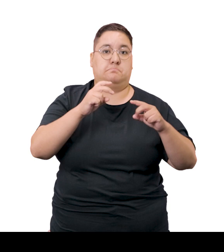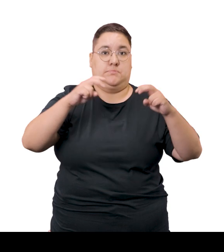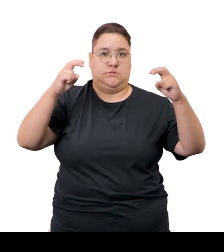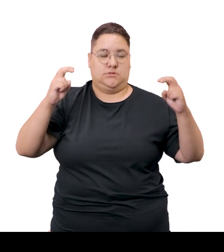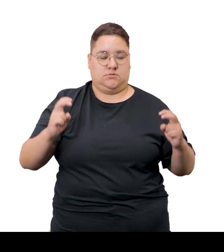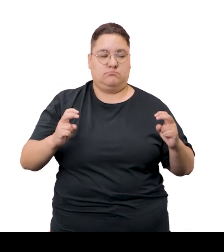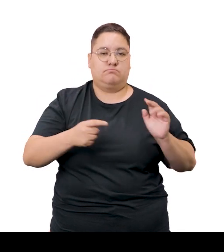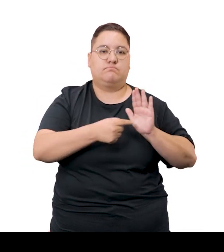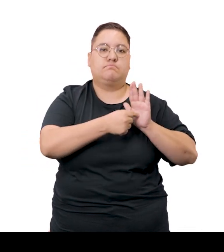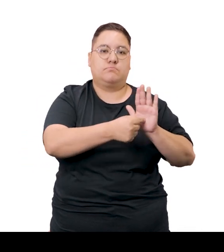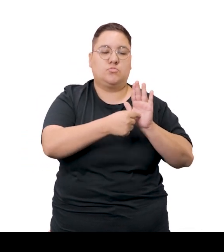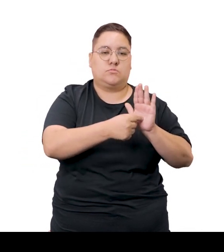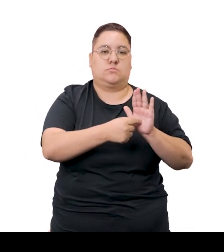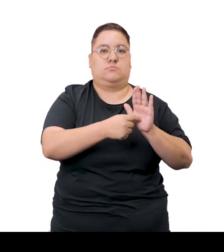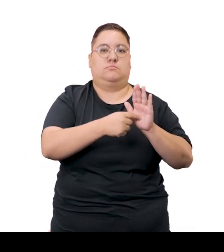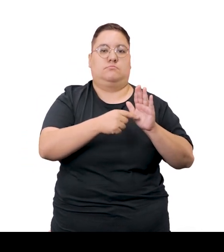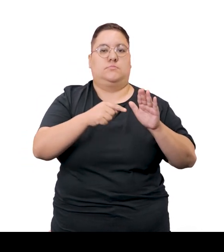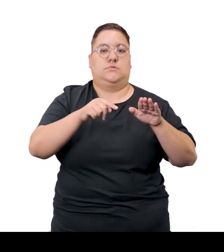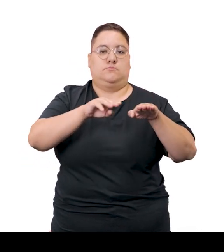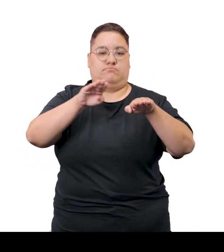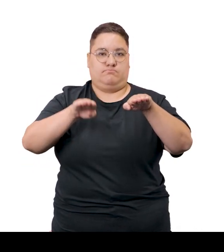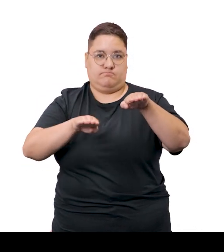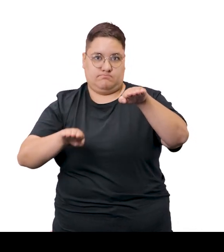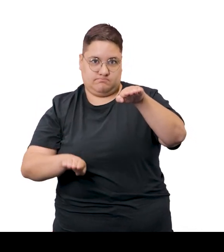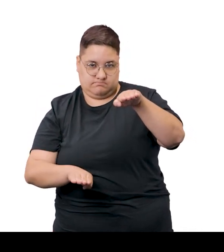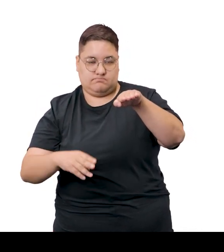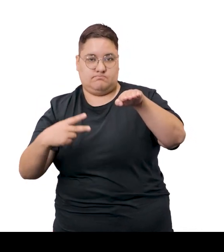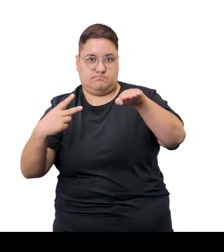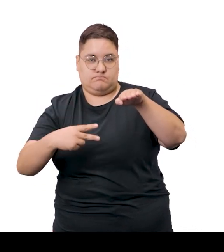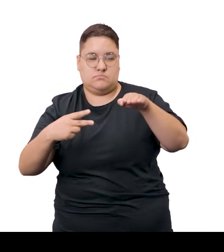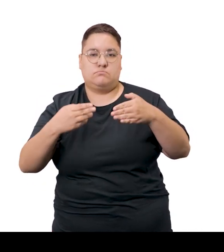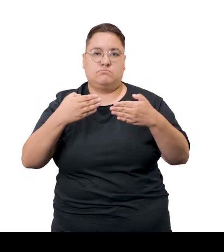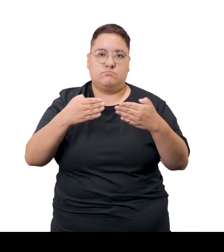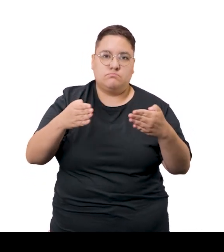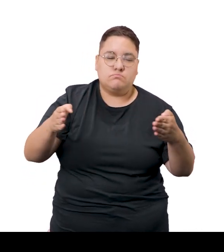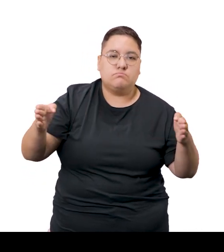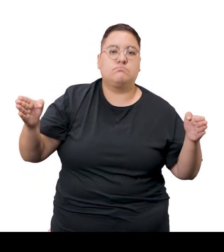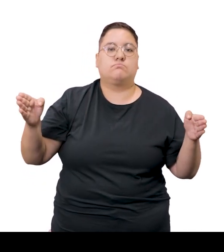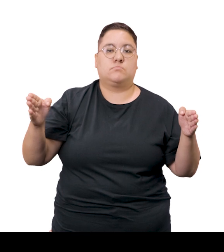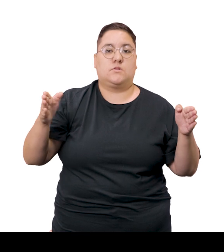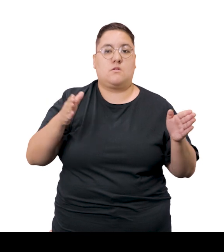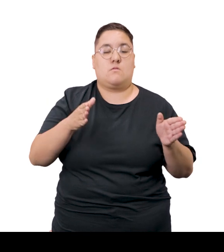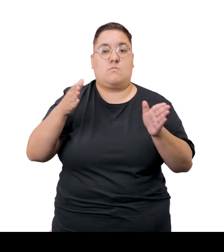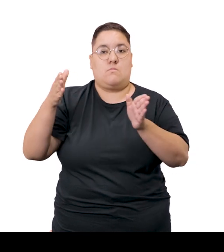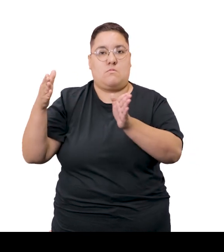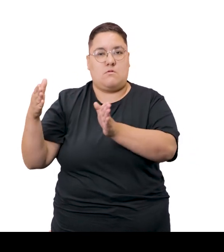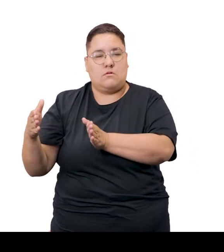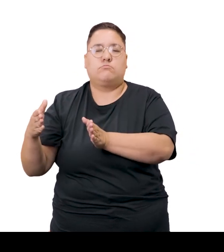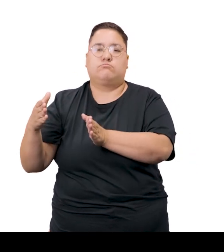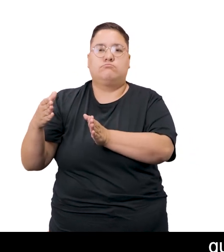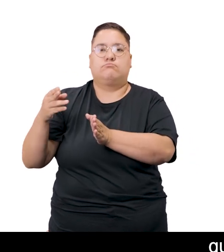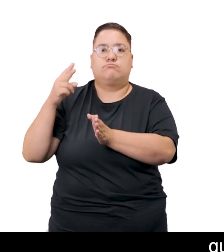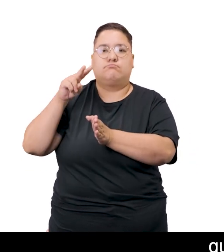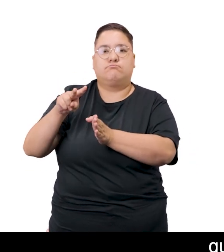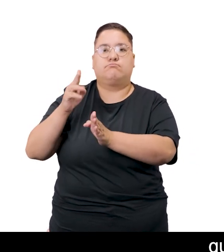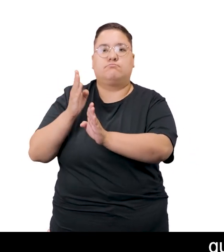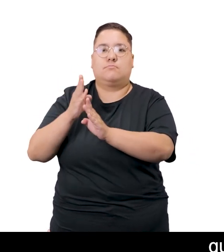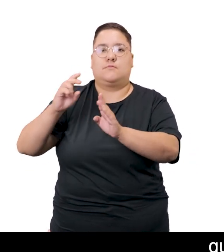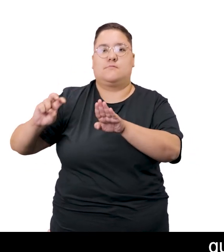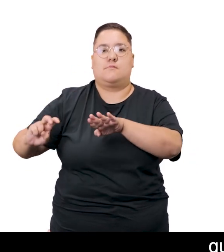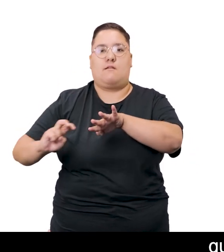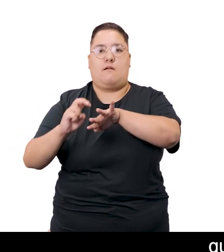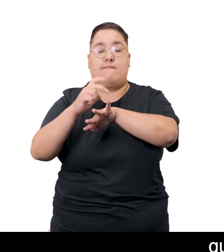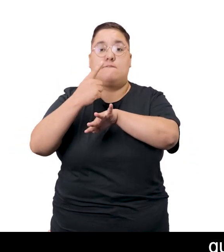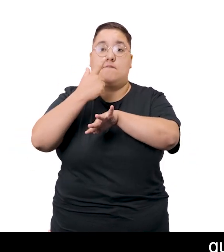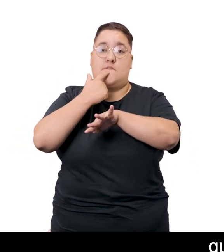Galeria do Segundo Subsolo, um espaço amplo e aberto, ao lado das inconfundíveis escadas vermelhas que partem